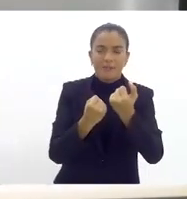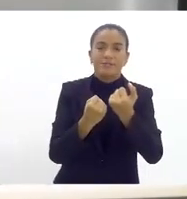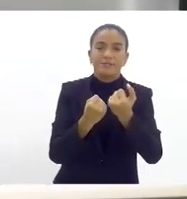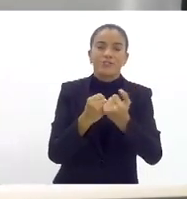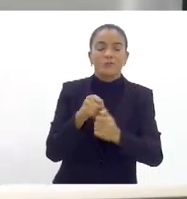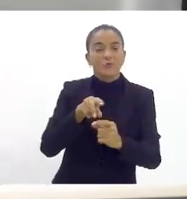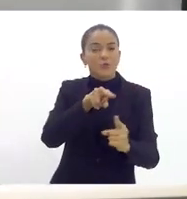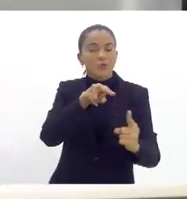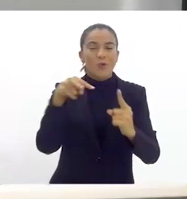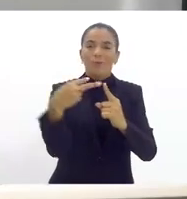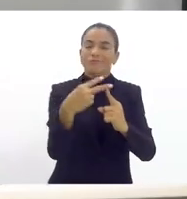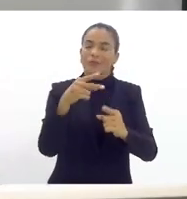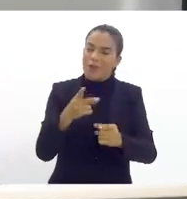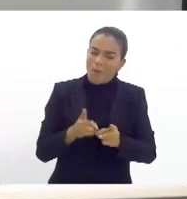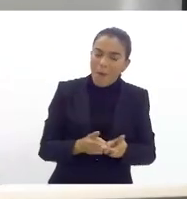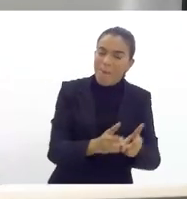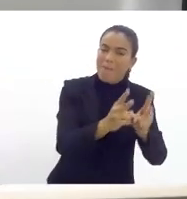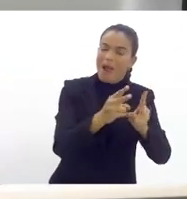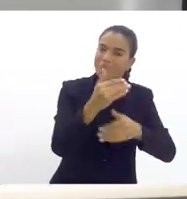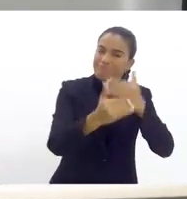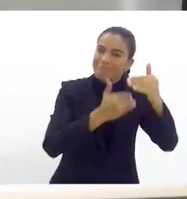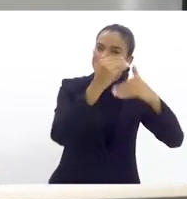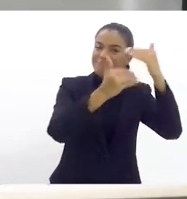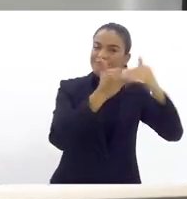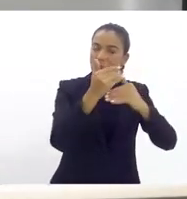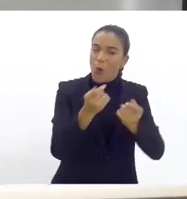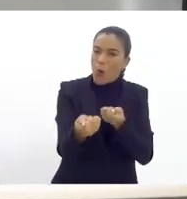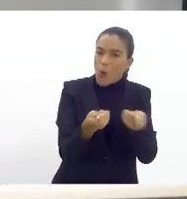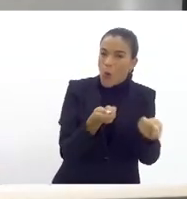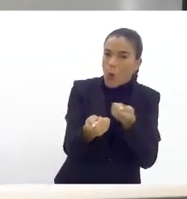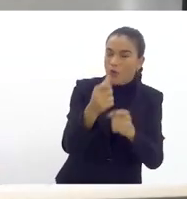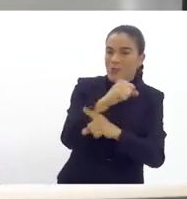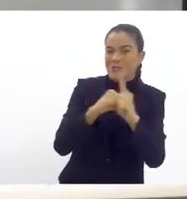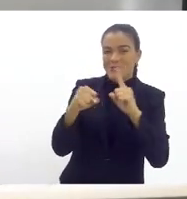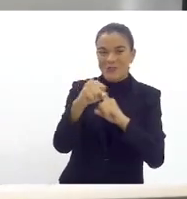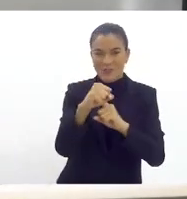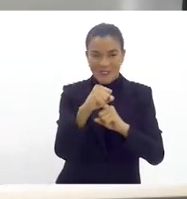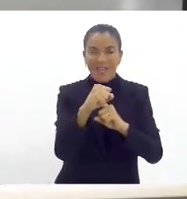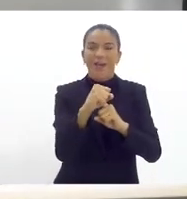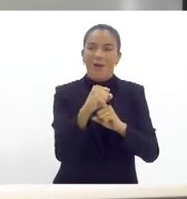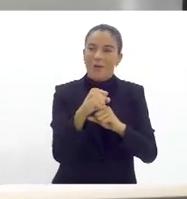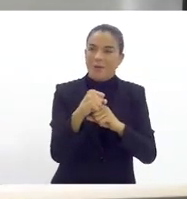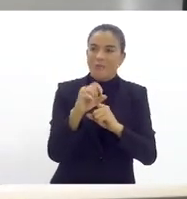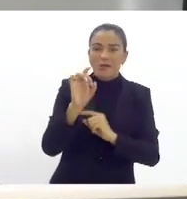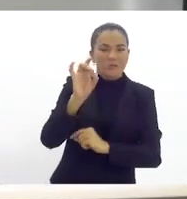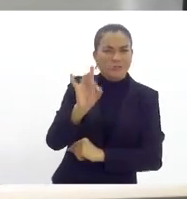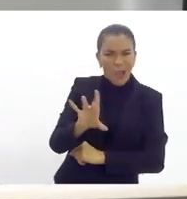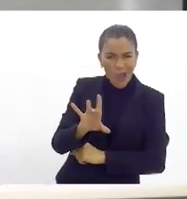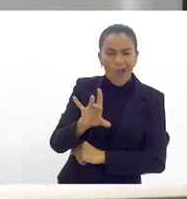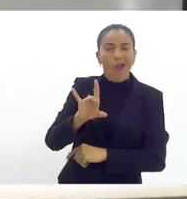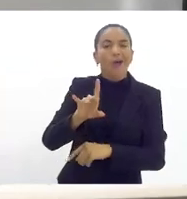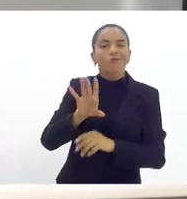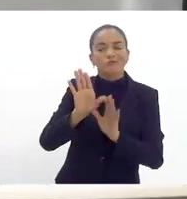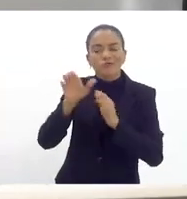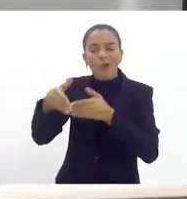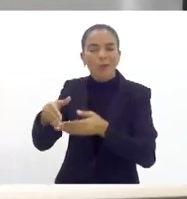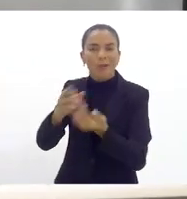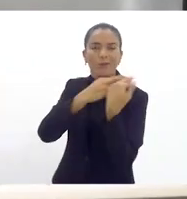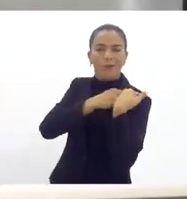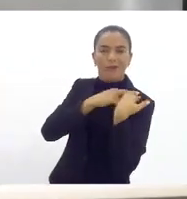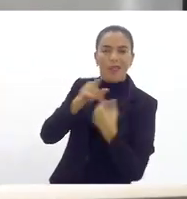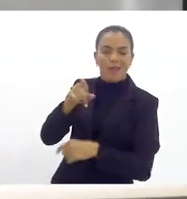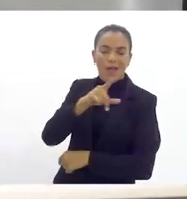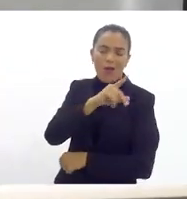a gente perseguir permanência a sua continuidade o controle social que deve recair não só sobre as Universidades